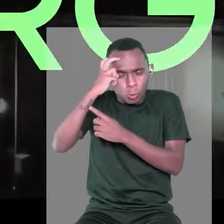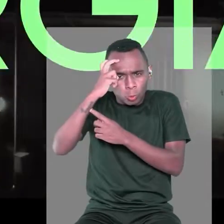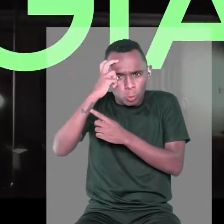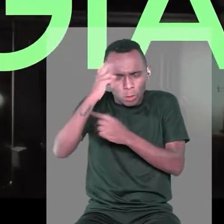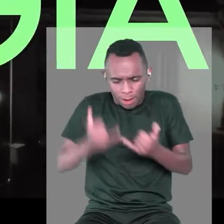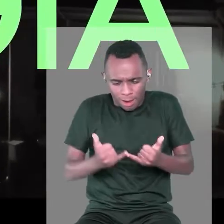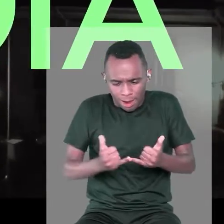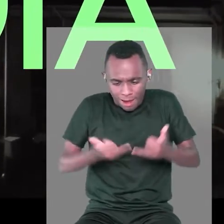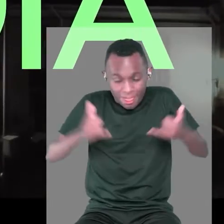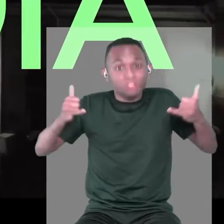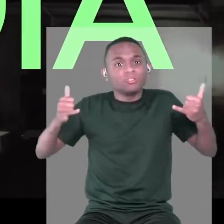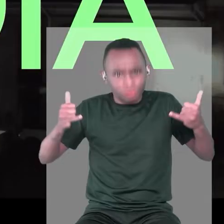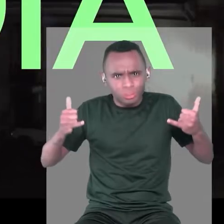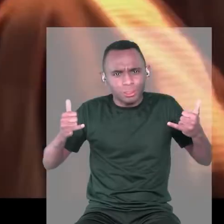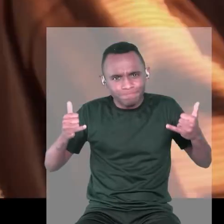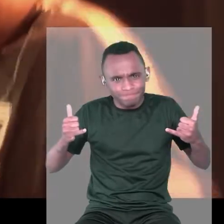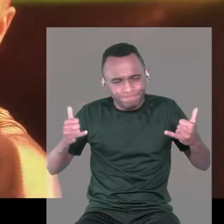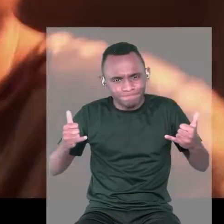é uma